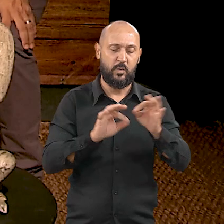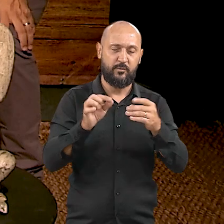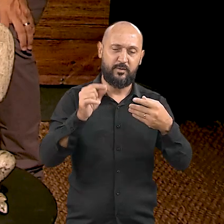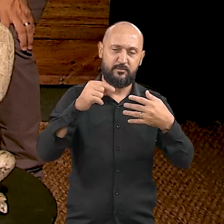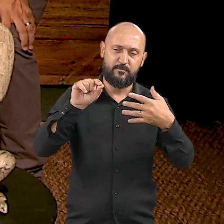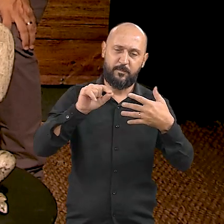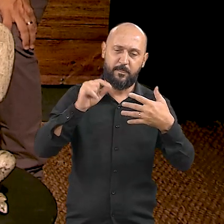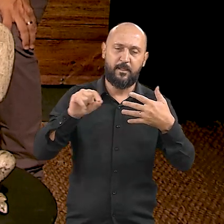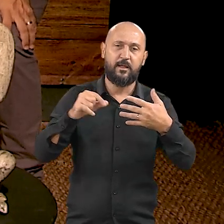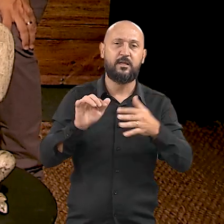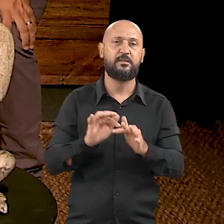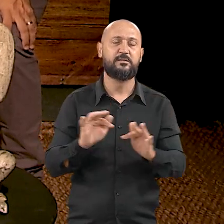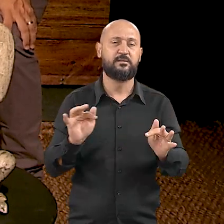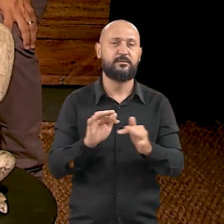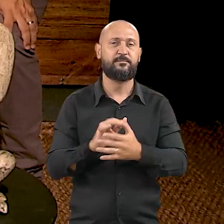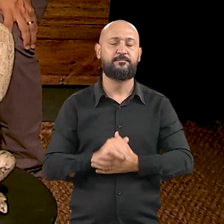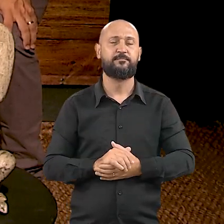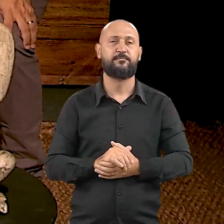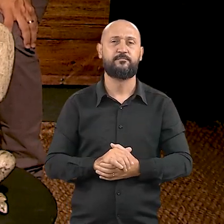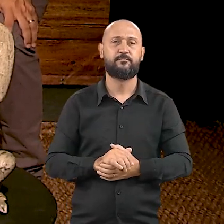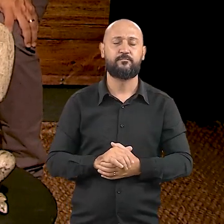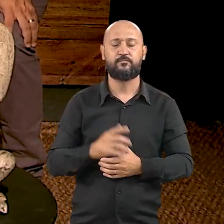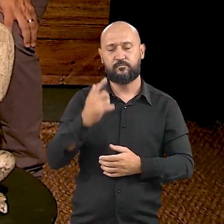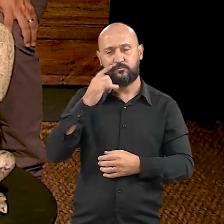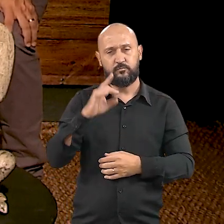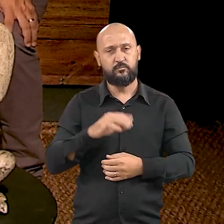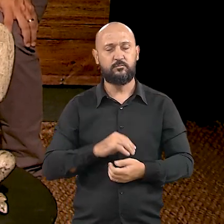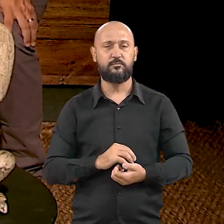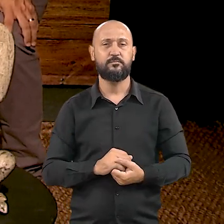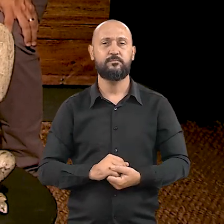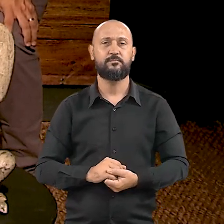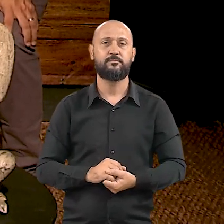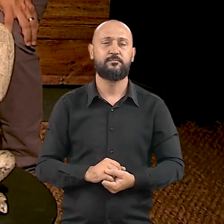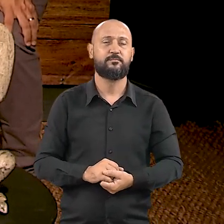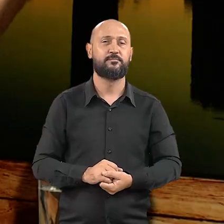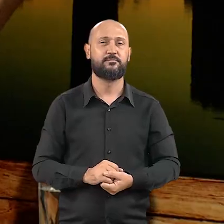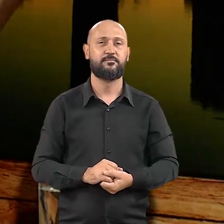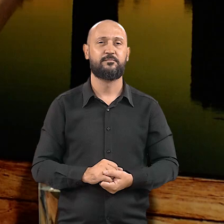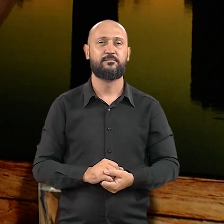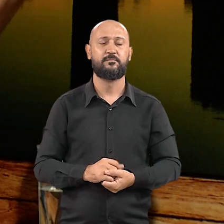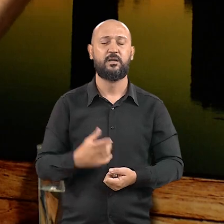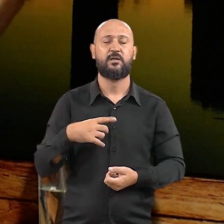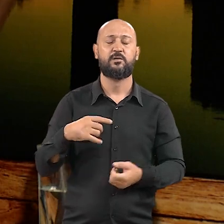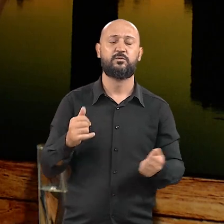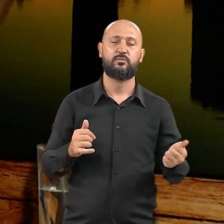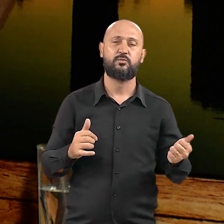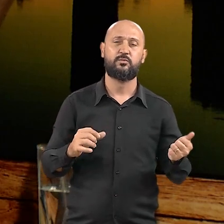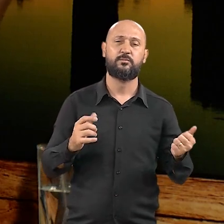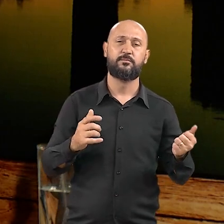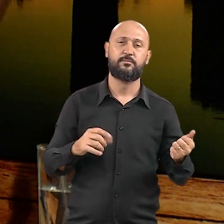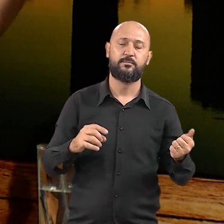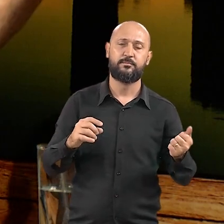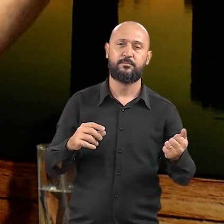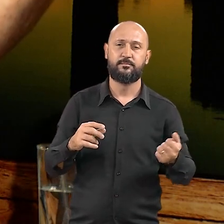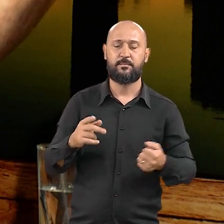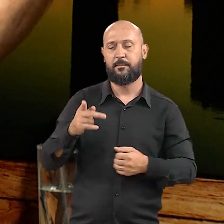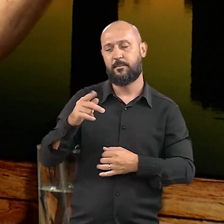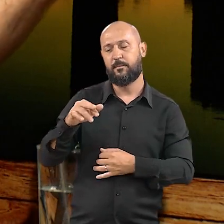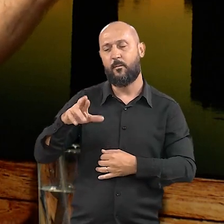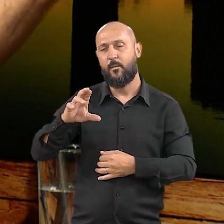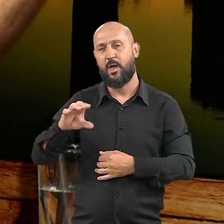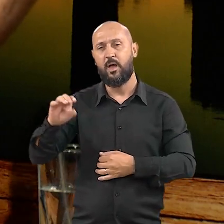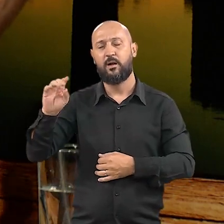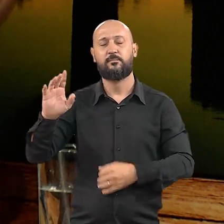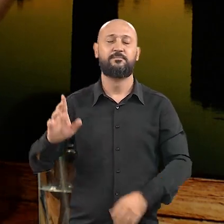fez era muito simples, era só um... Eu não solo, né? Aí, mas é...